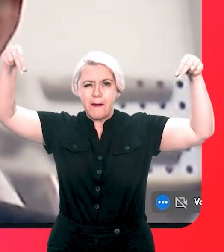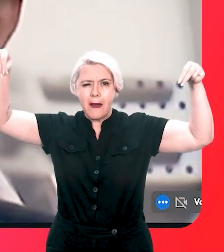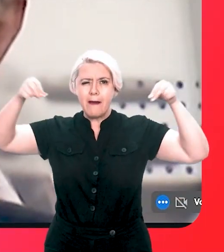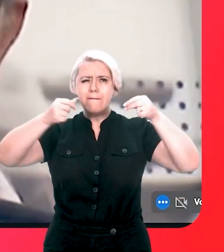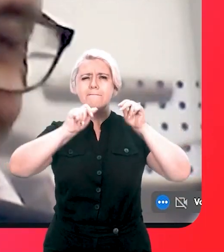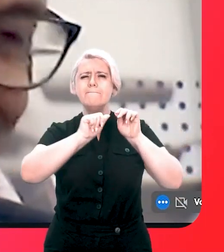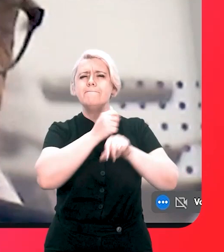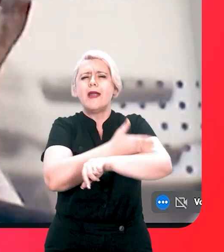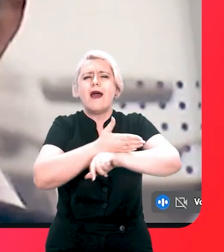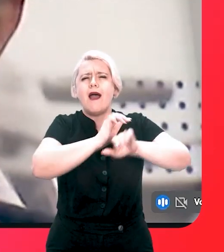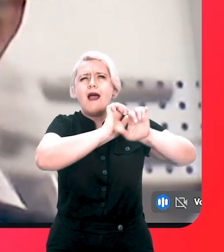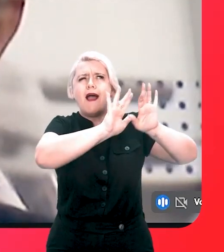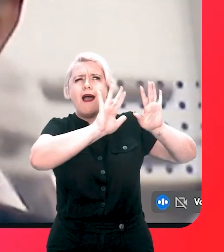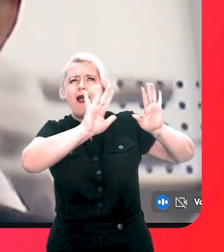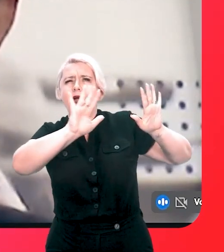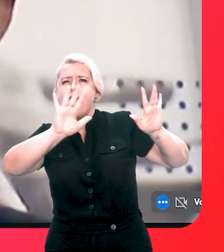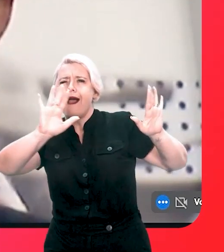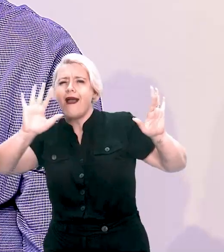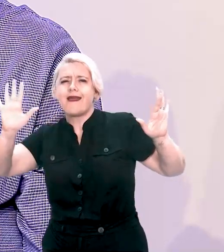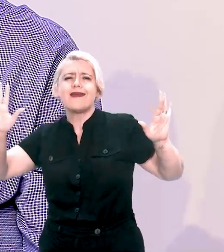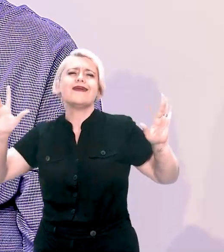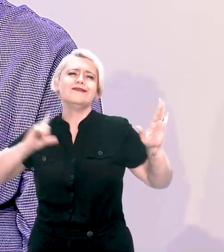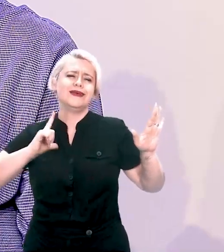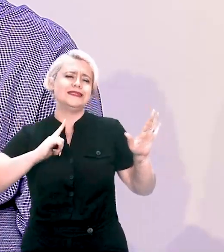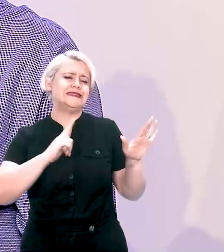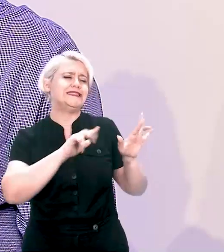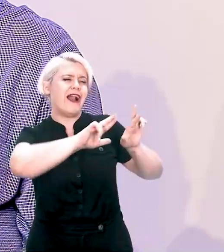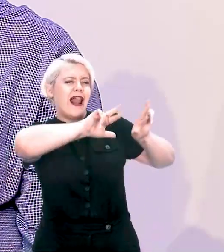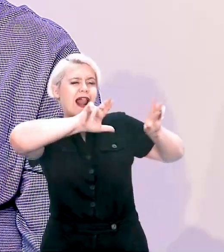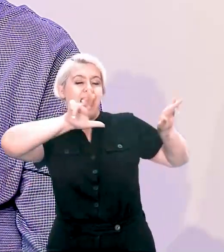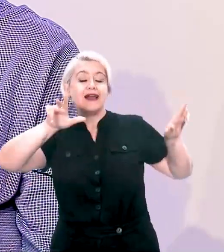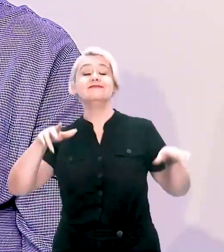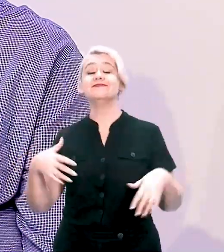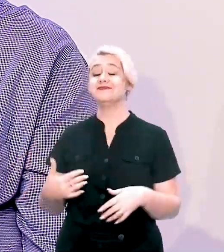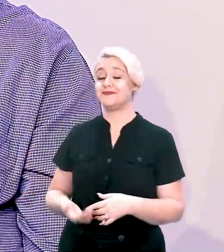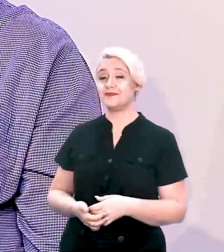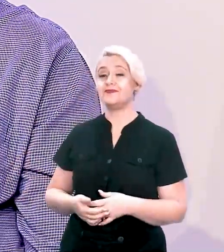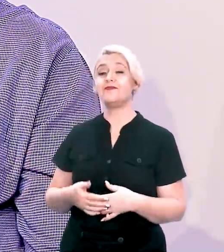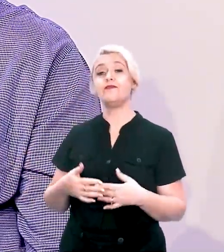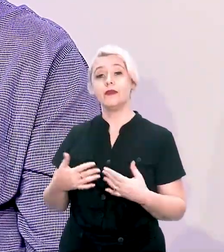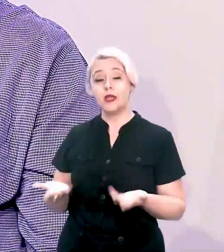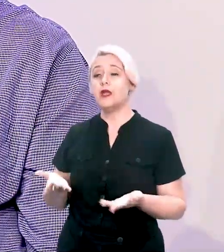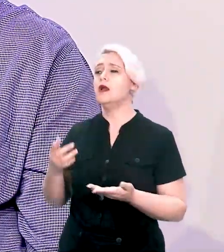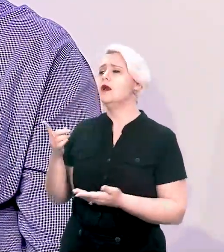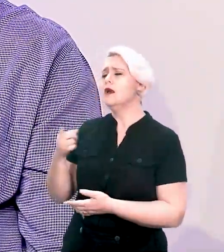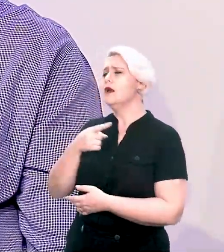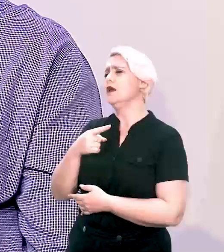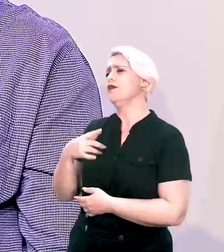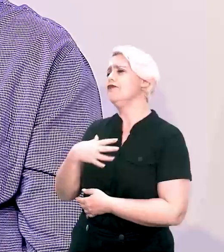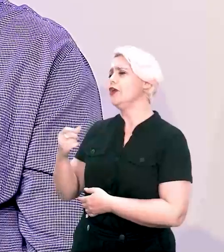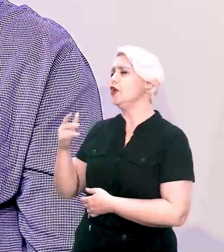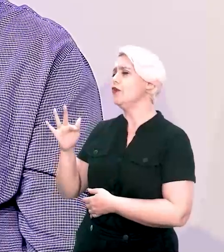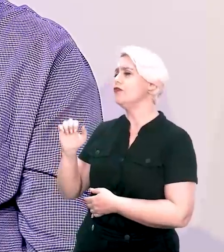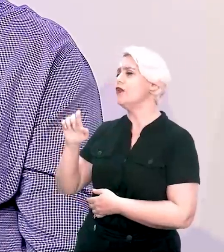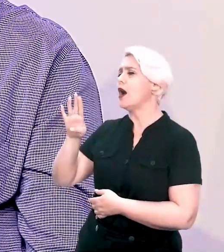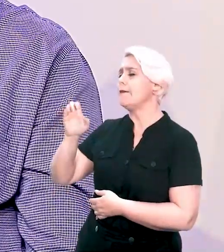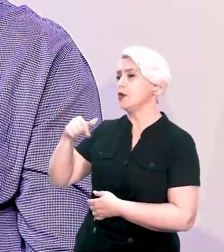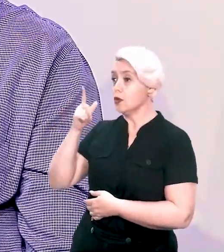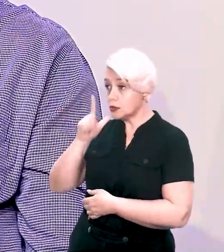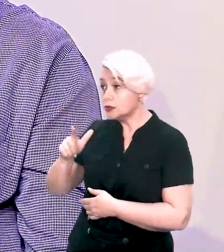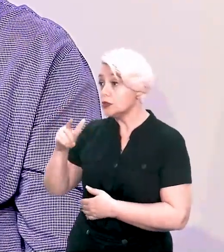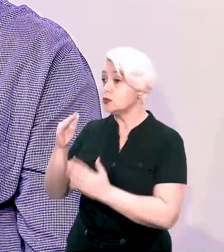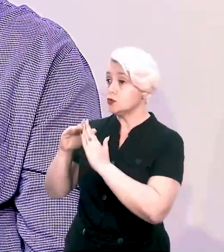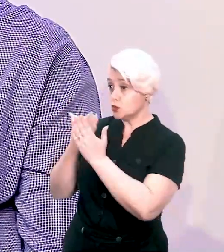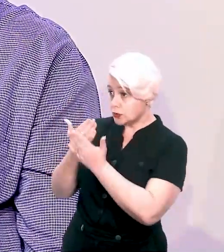aqui. Entendi. Ô Petri, e o Fabinho, ele conseguiu estudar, aprender